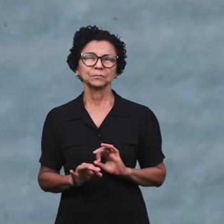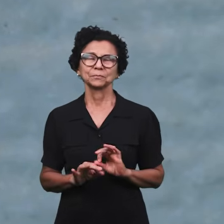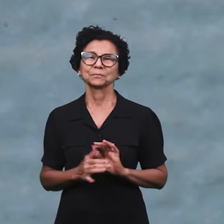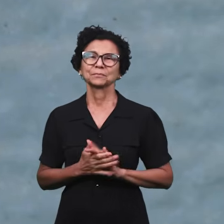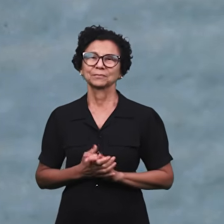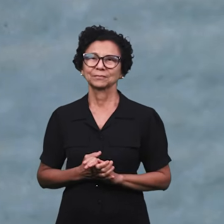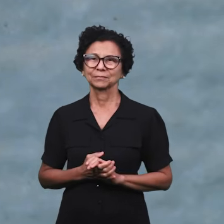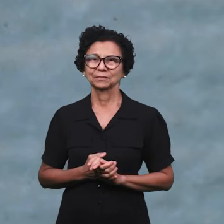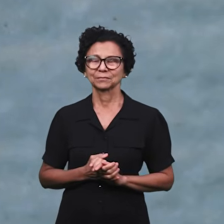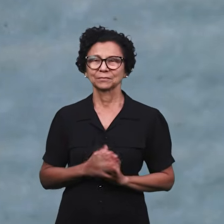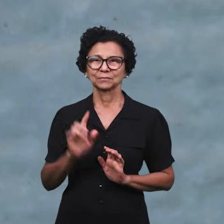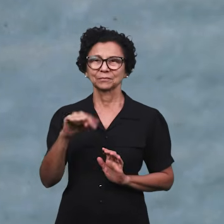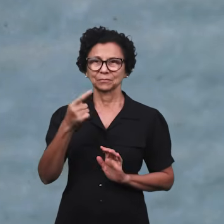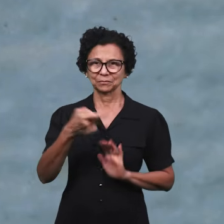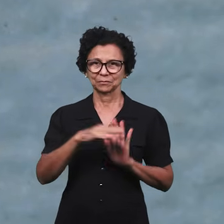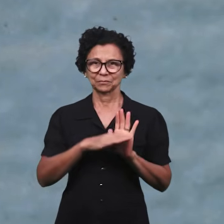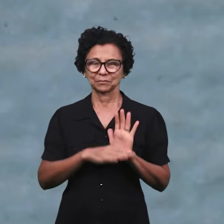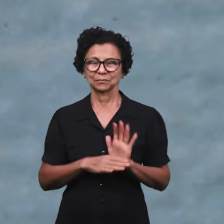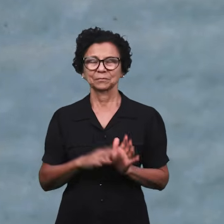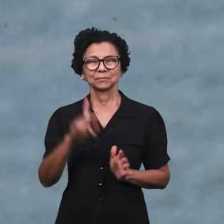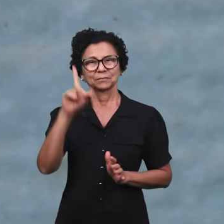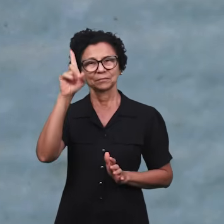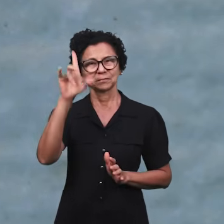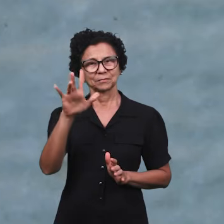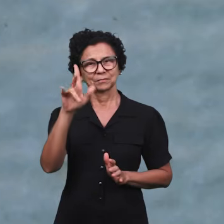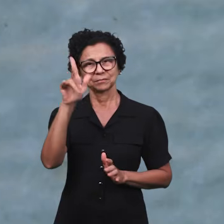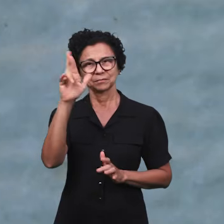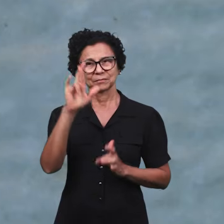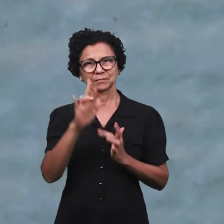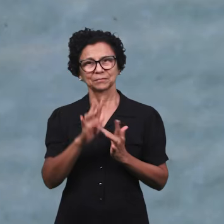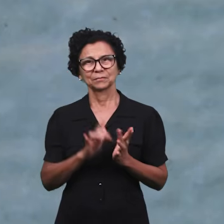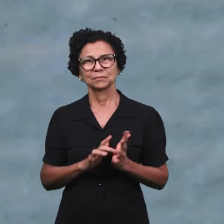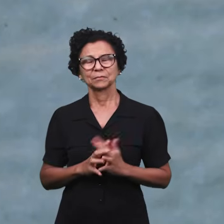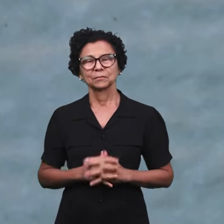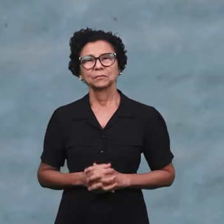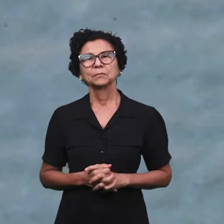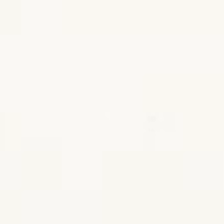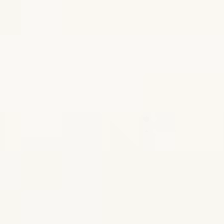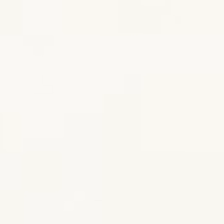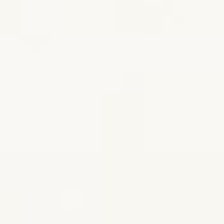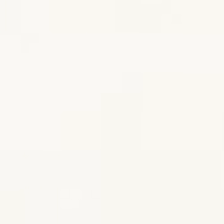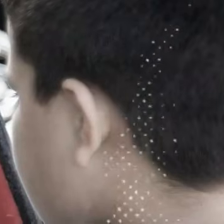novo programa que vai ser certamente uma bênção para a sua vida. Deus abençoe, a paz do Senhor.